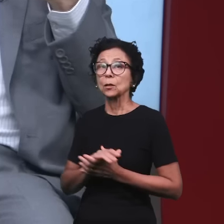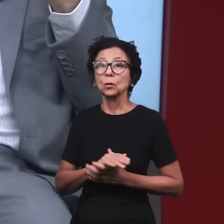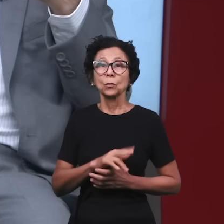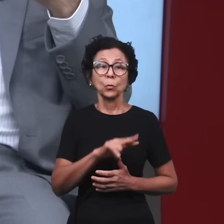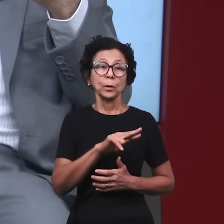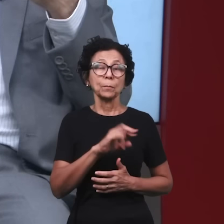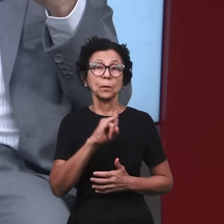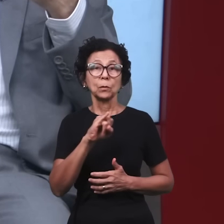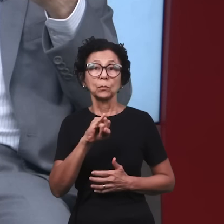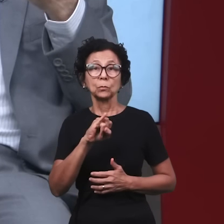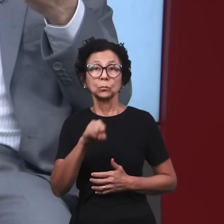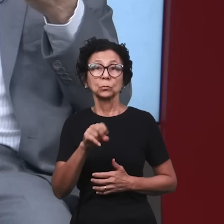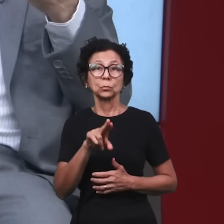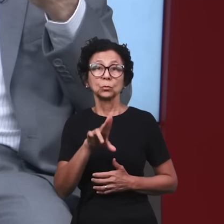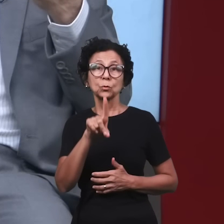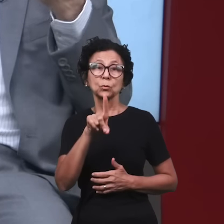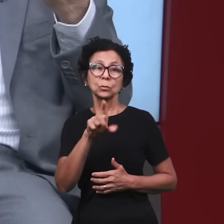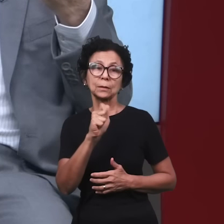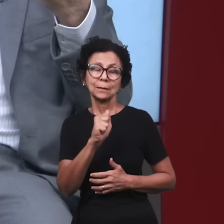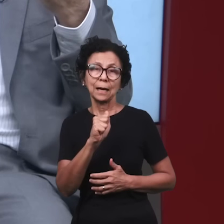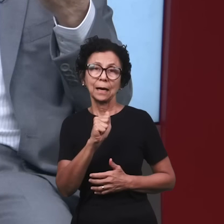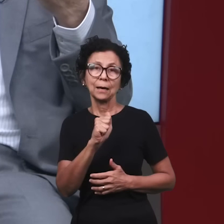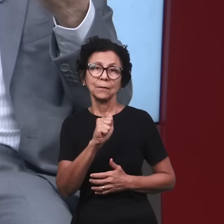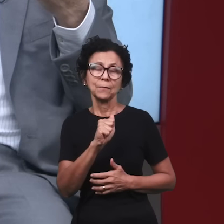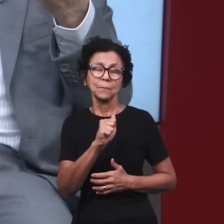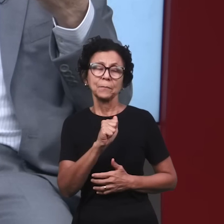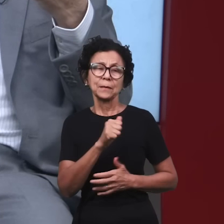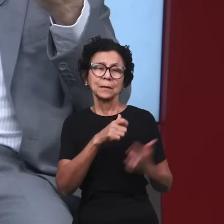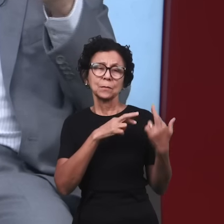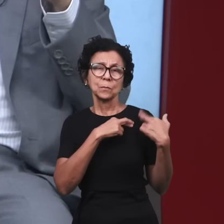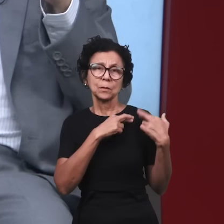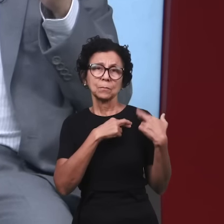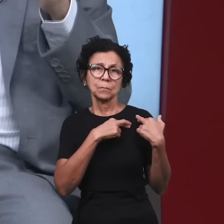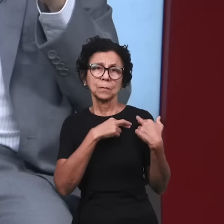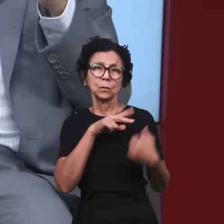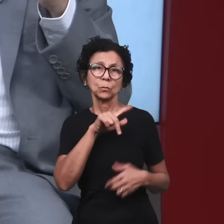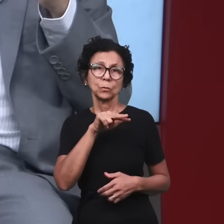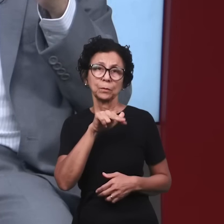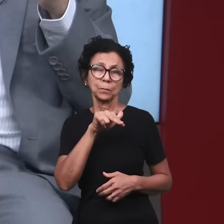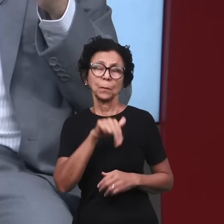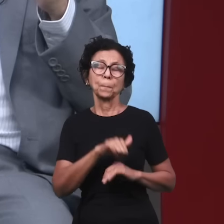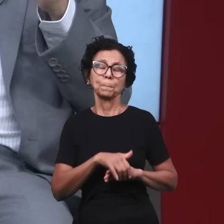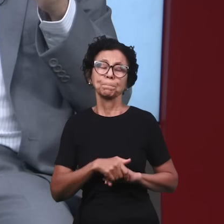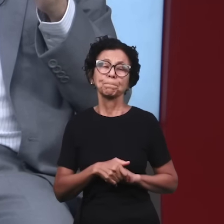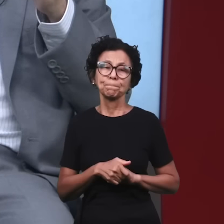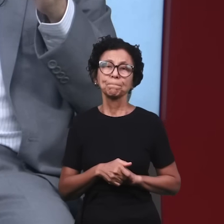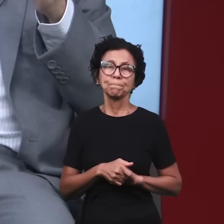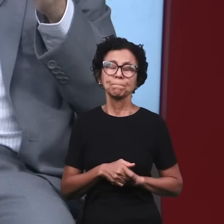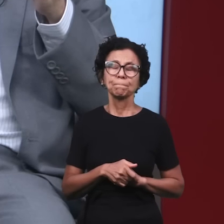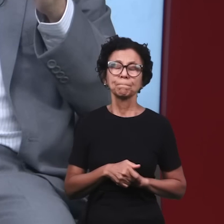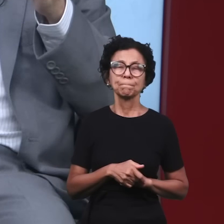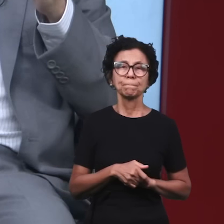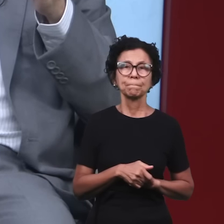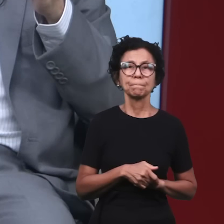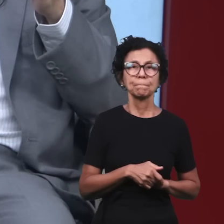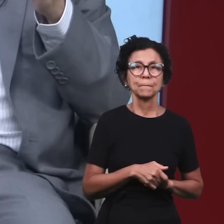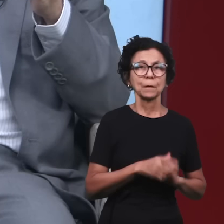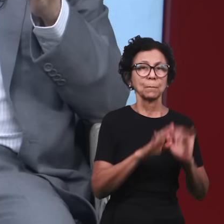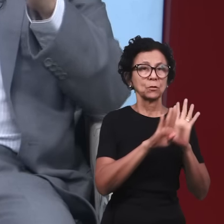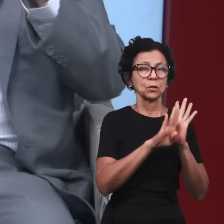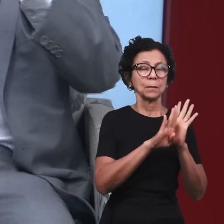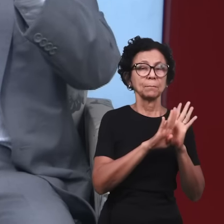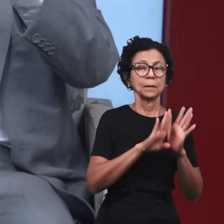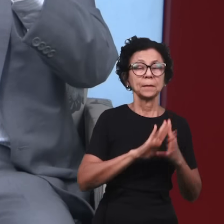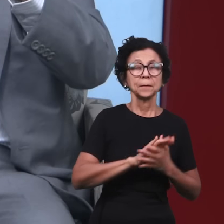uma estratégia promovida por José, ao despedir desta segunda vez seus